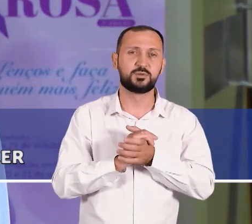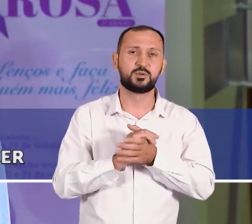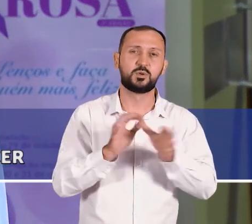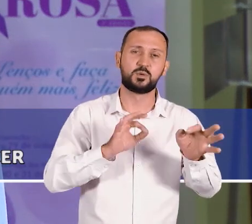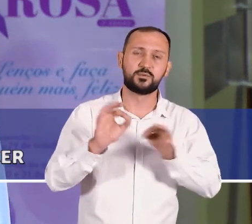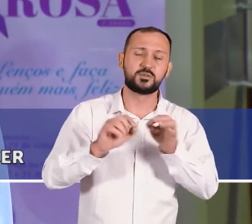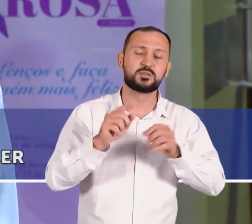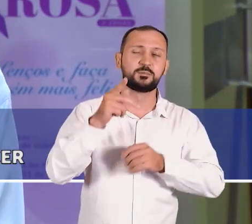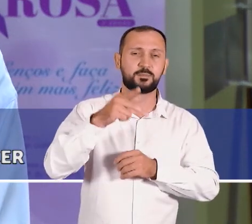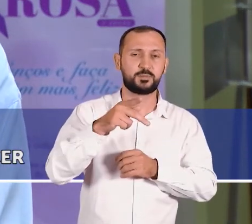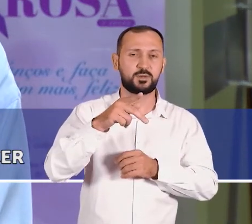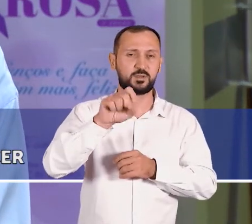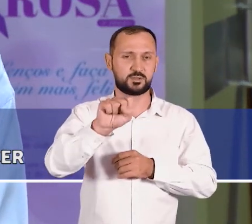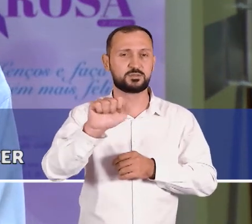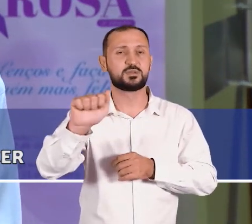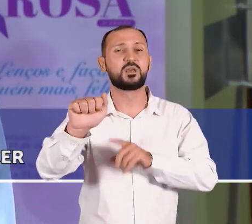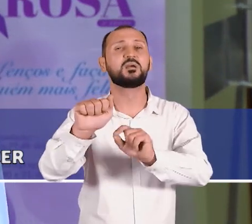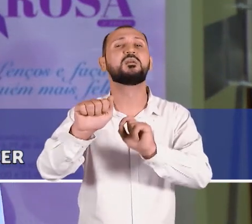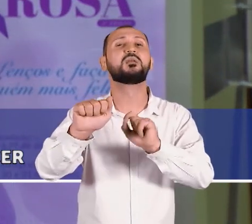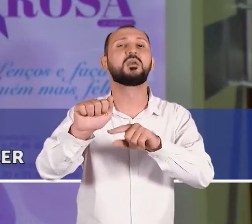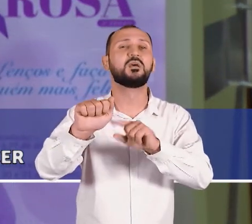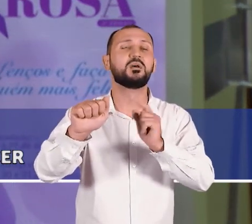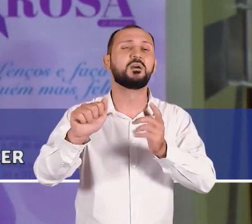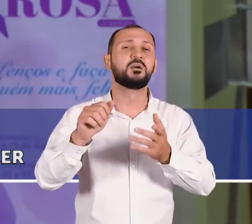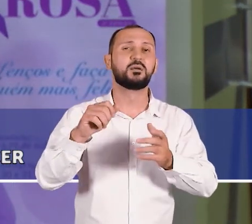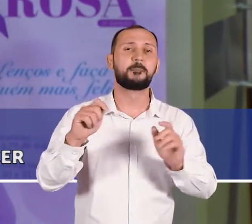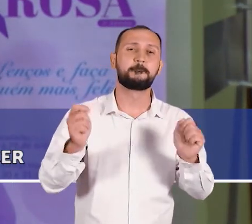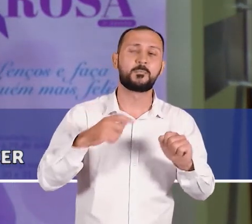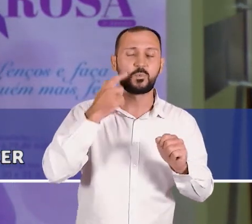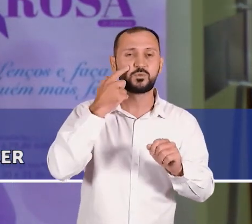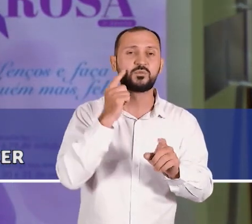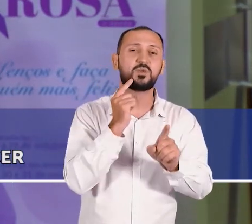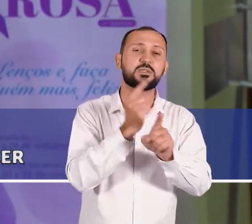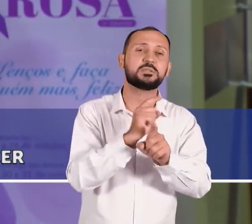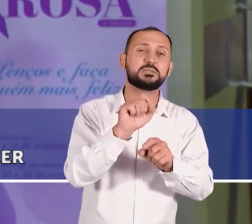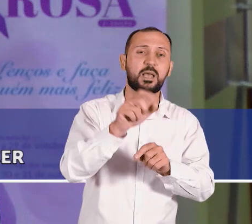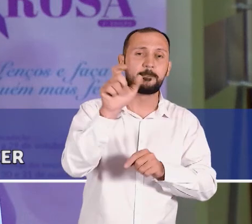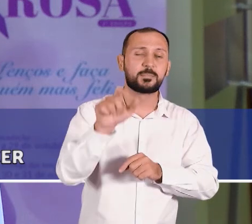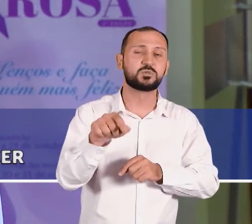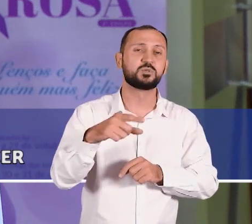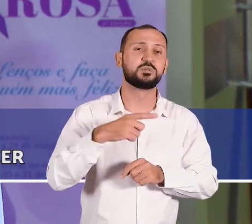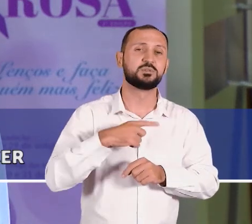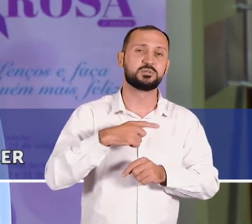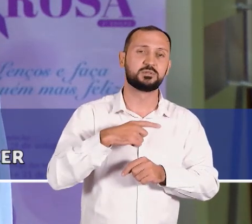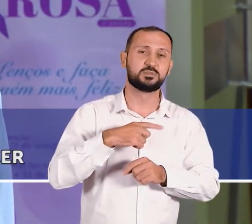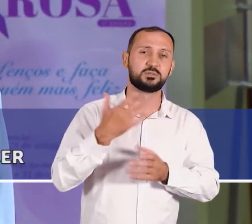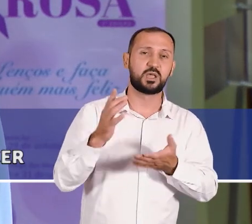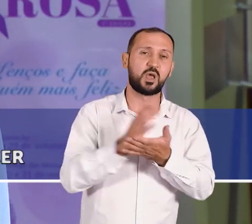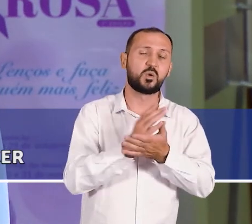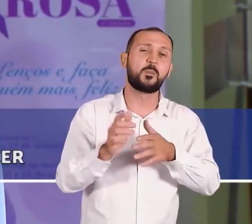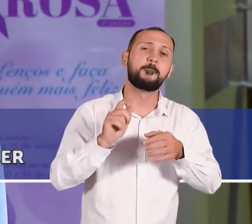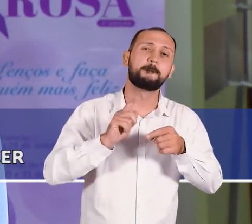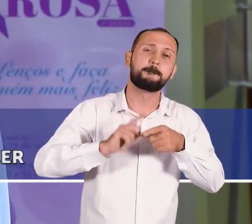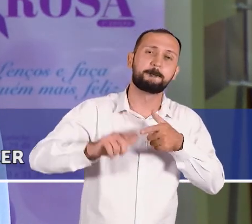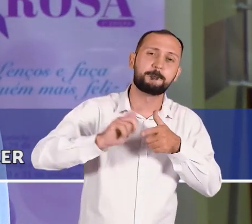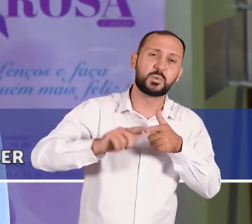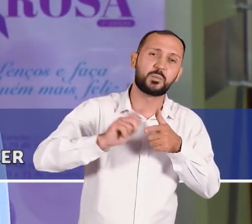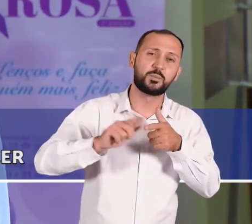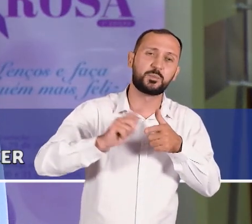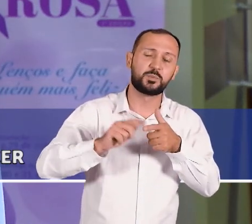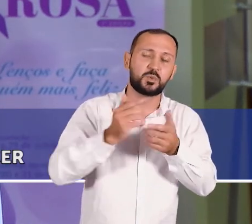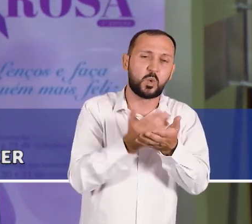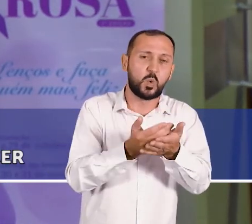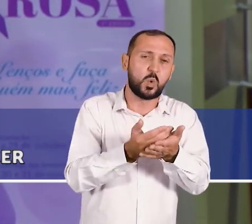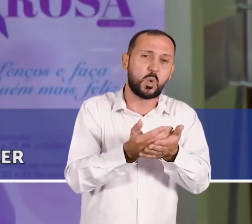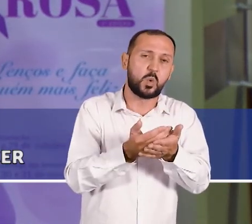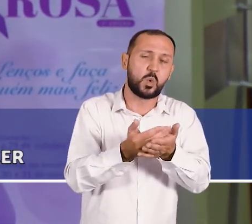dia, né, fazendo o PSA, que é o exame que poderá detectar se a pessoa está com algum